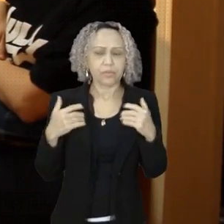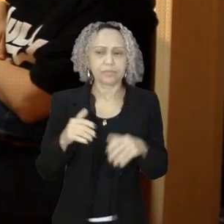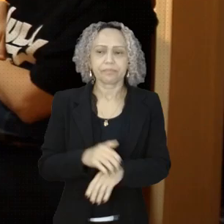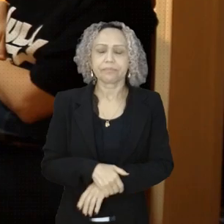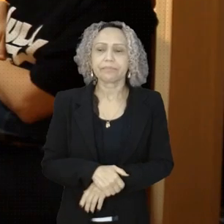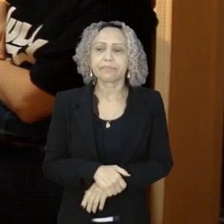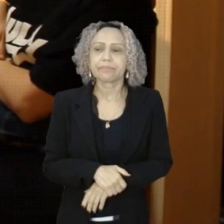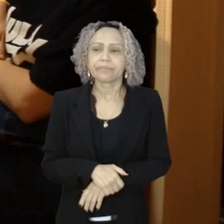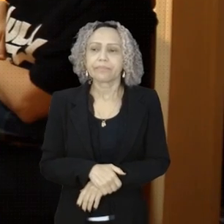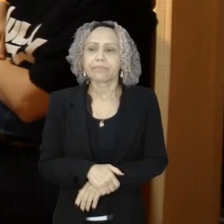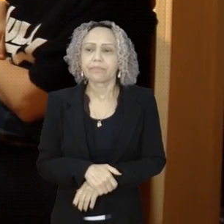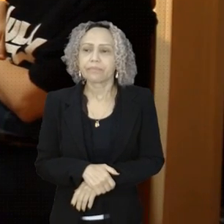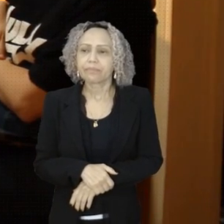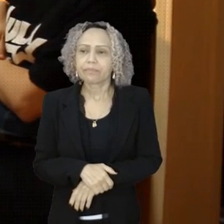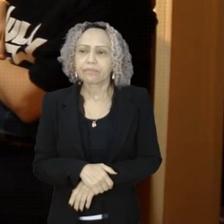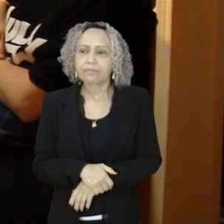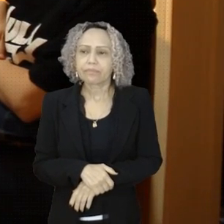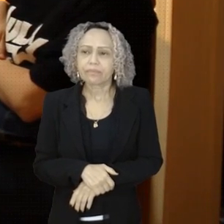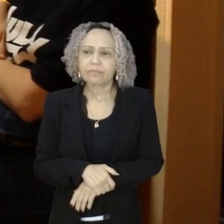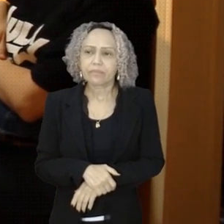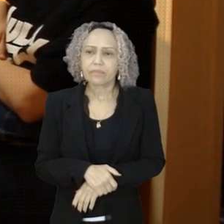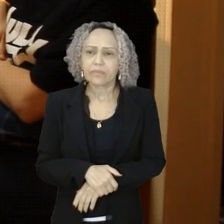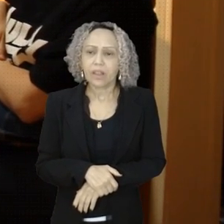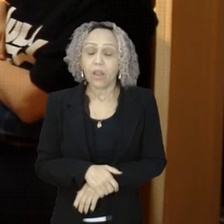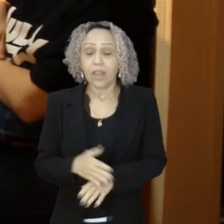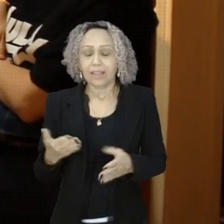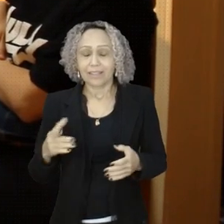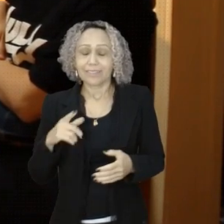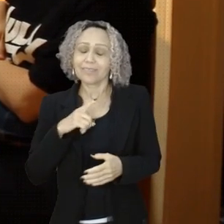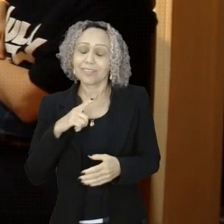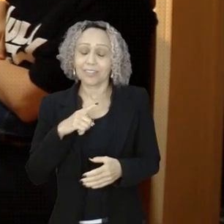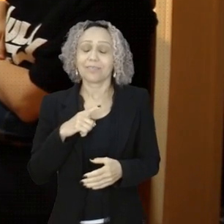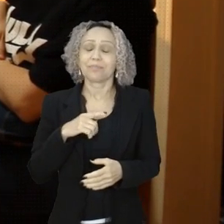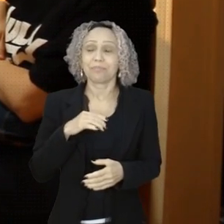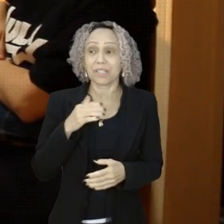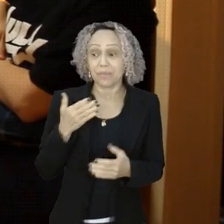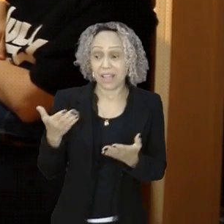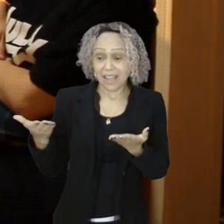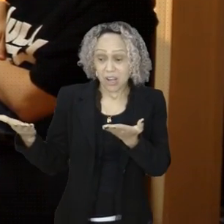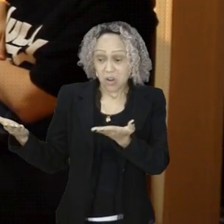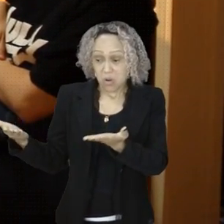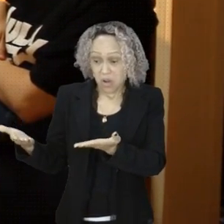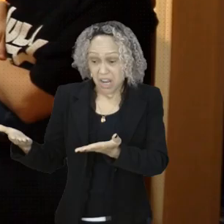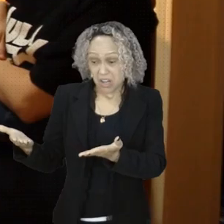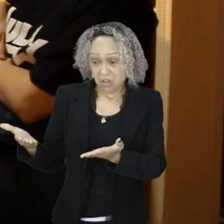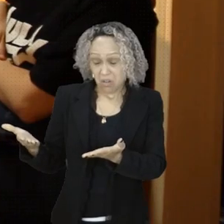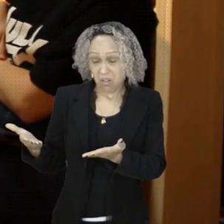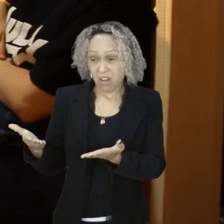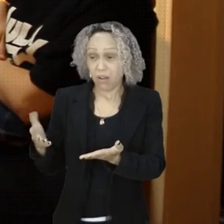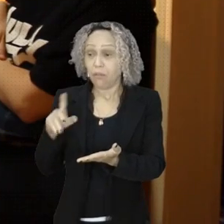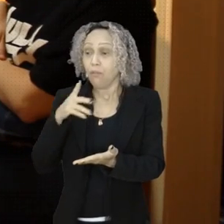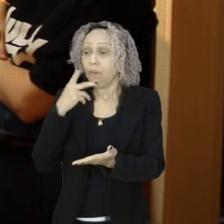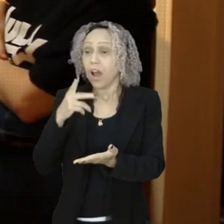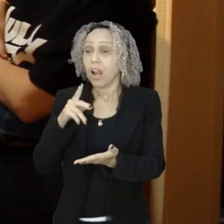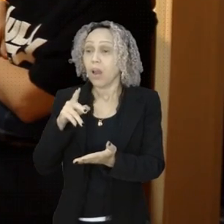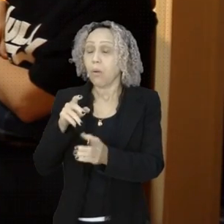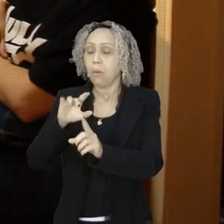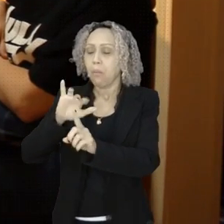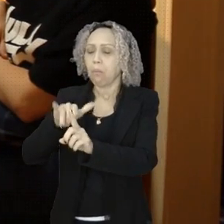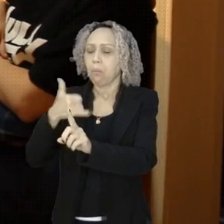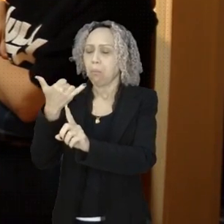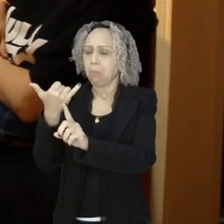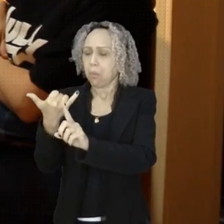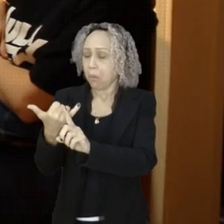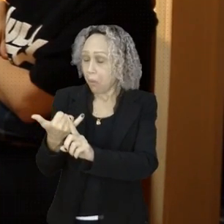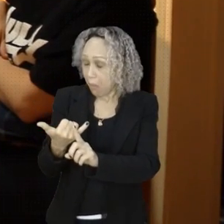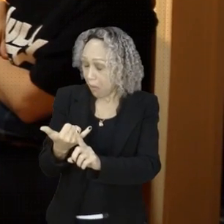de hoje chamam de bullying, né? Mas era as crianças mais dos pais de outros partidos, coisa